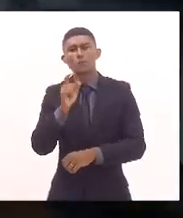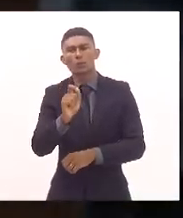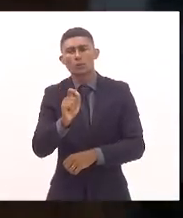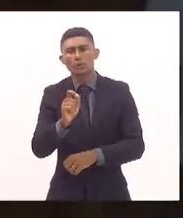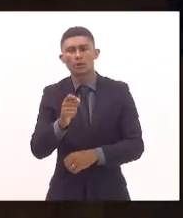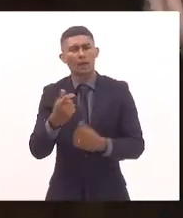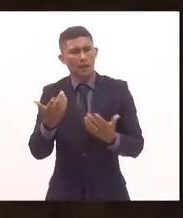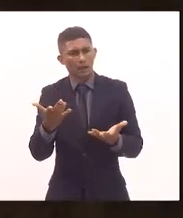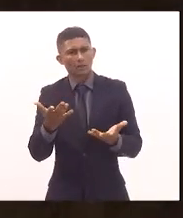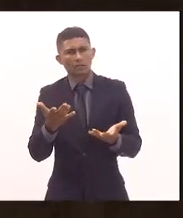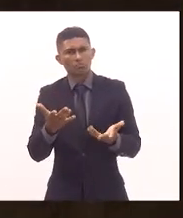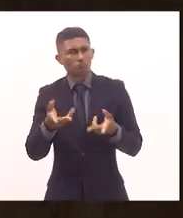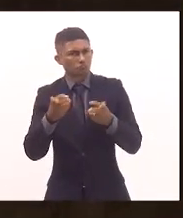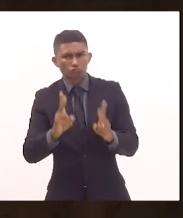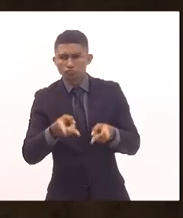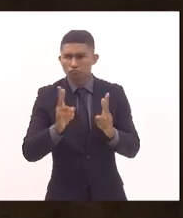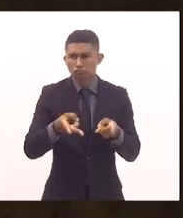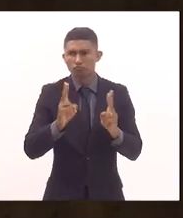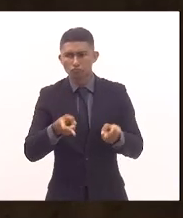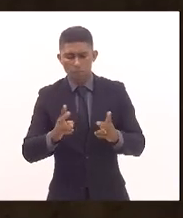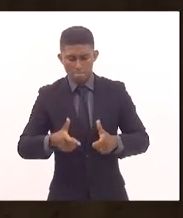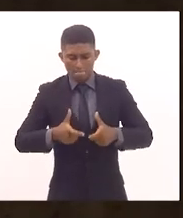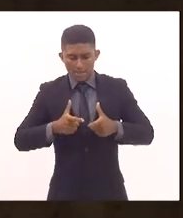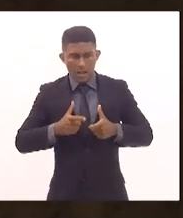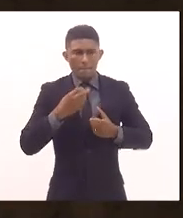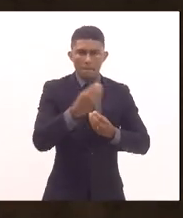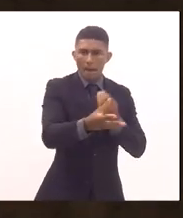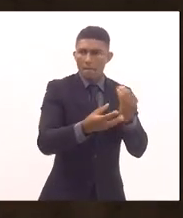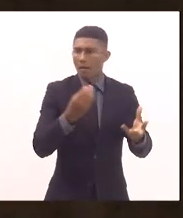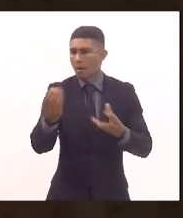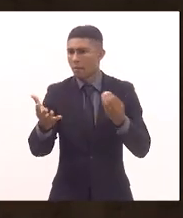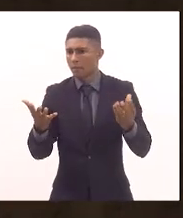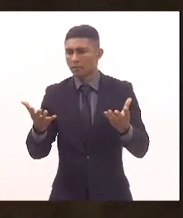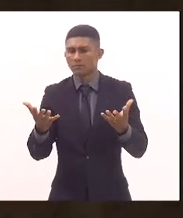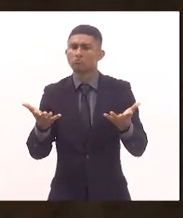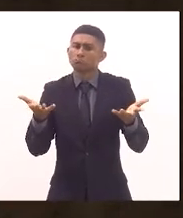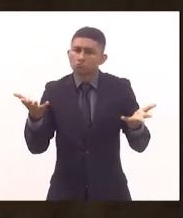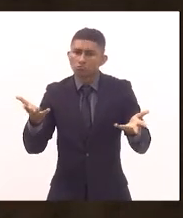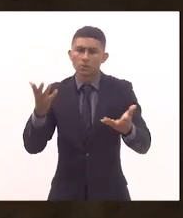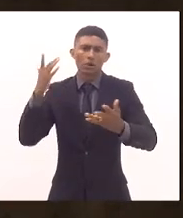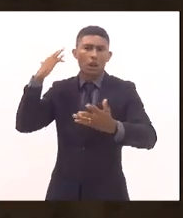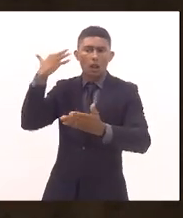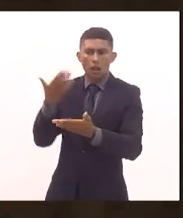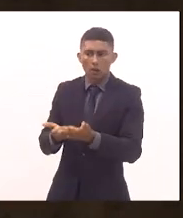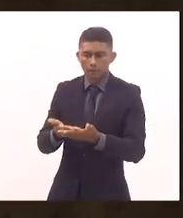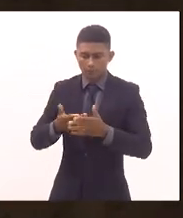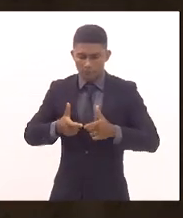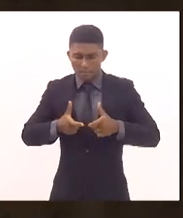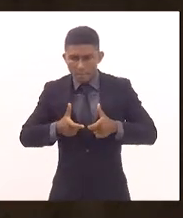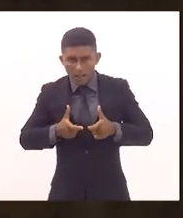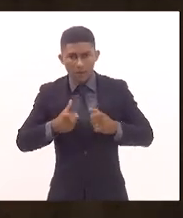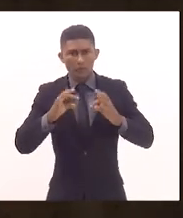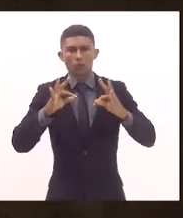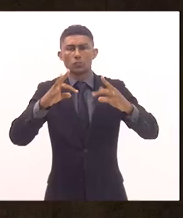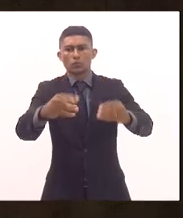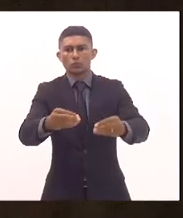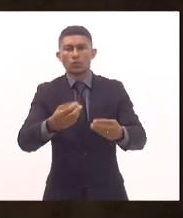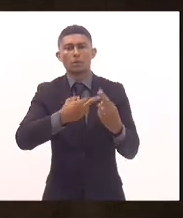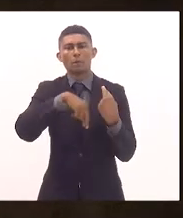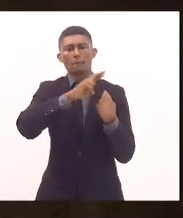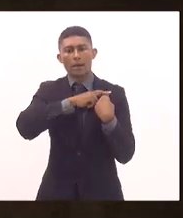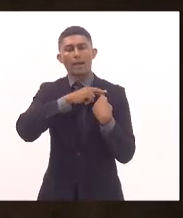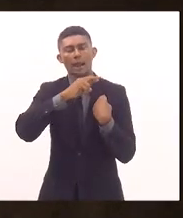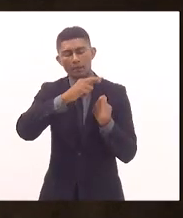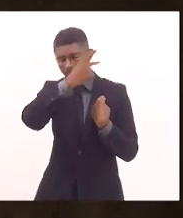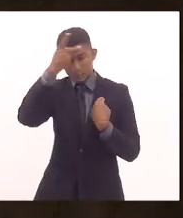esse tipo de manifestação, e assim tem sido nessa casa, né? Todas as medalhas, a responsabilidade de quem indica.